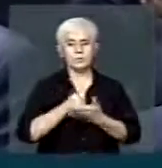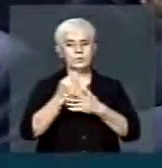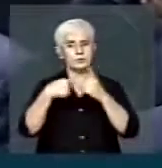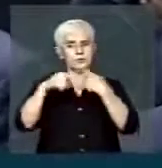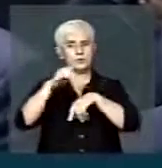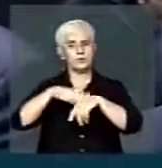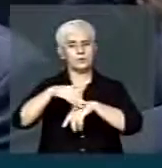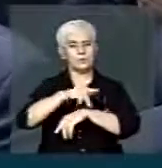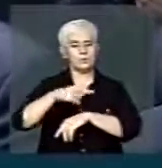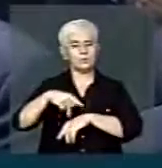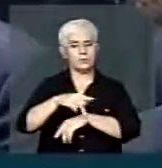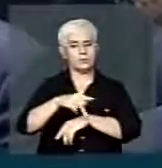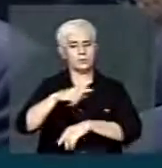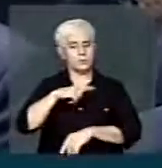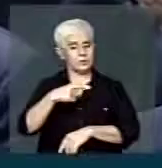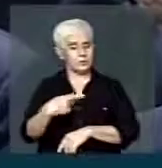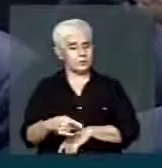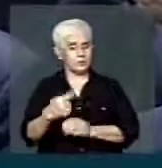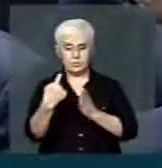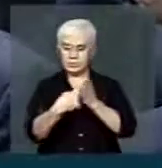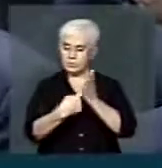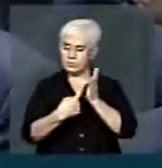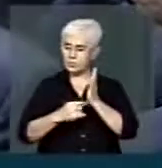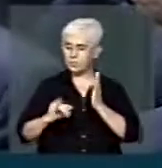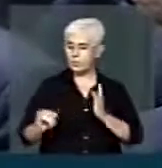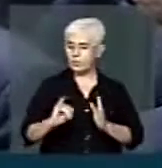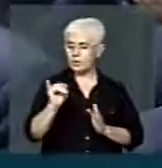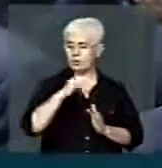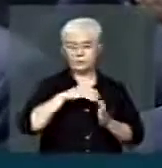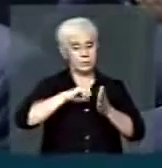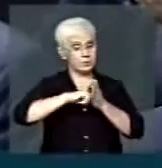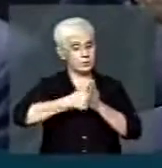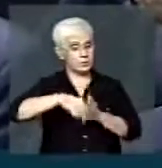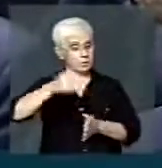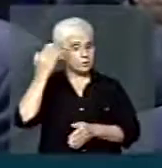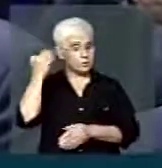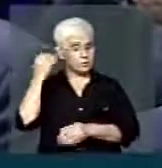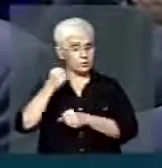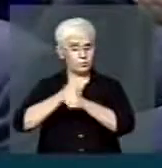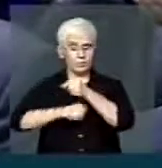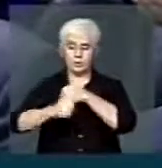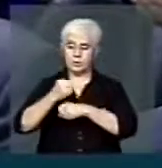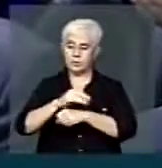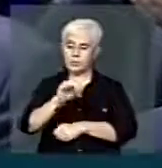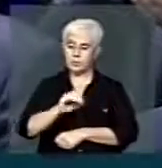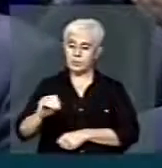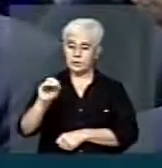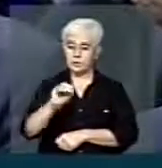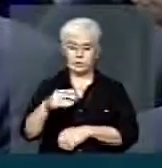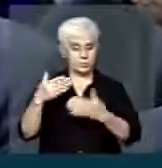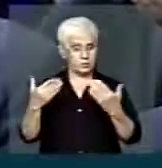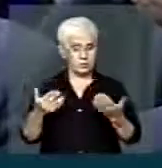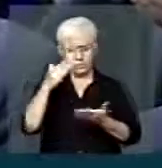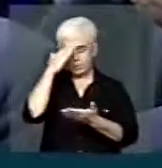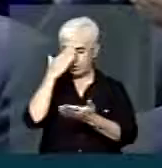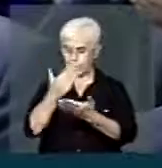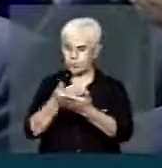país. Nós temos aqui pauta importante que estava obstruída desde 28 de outubro. Então, confiando